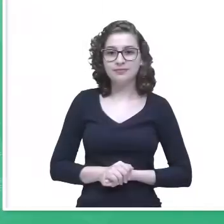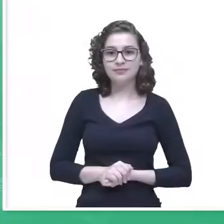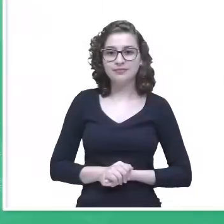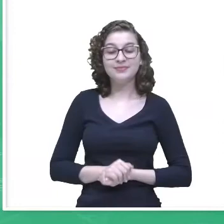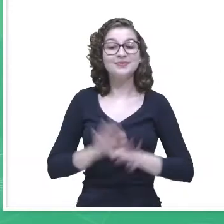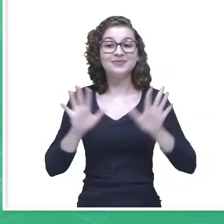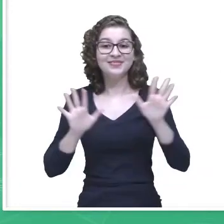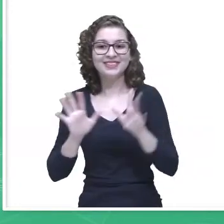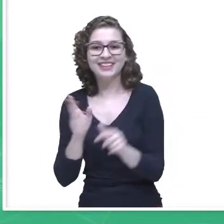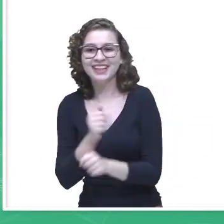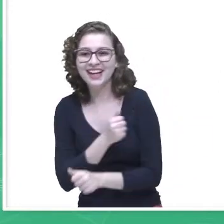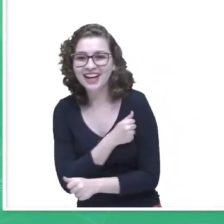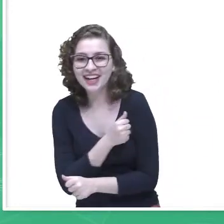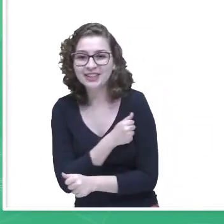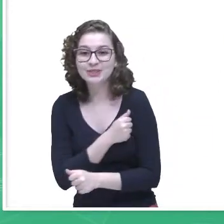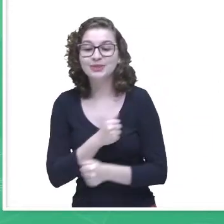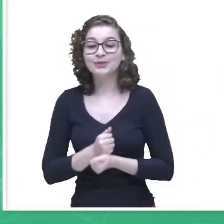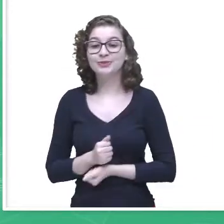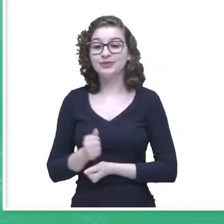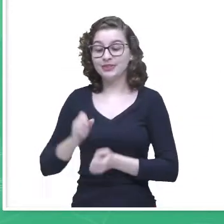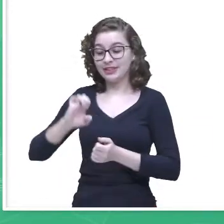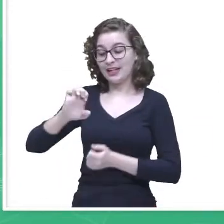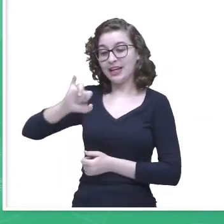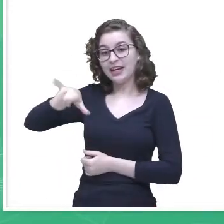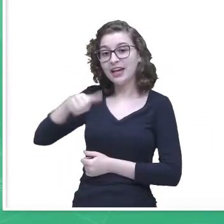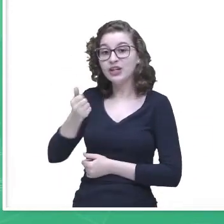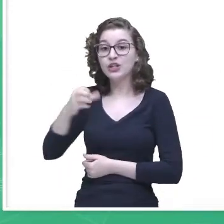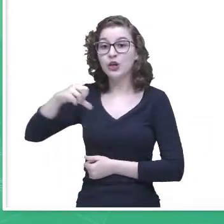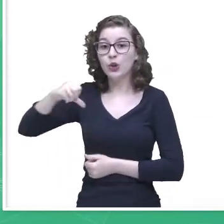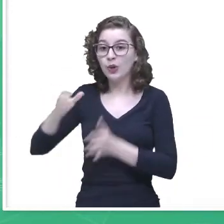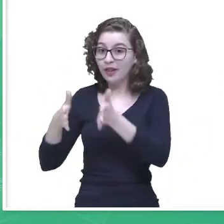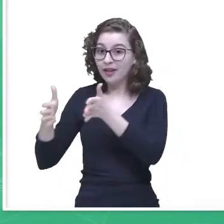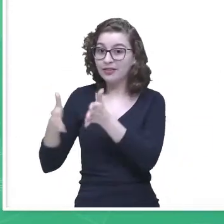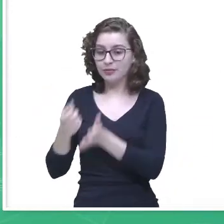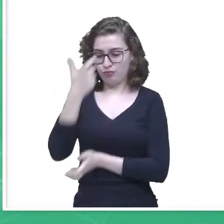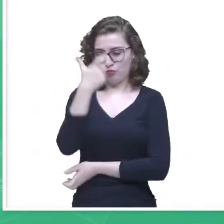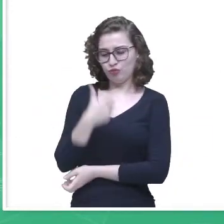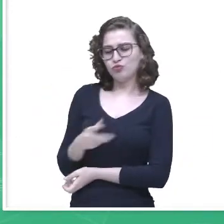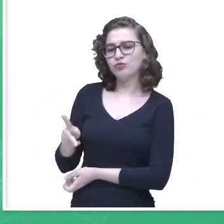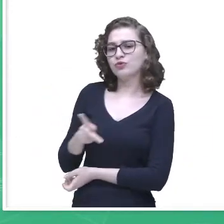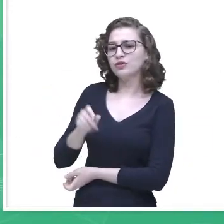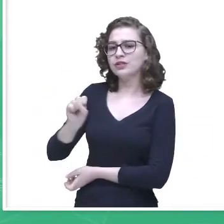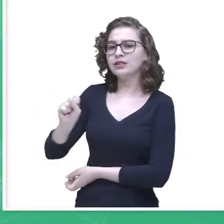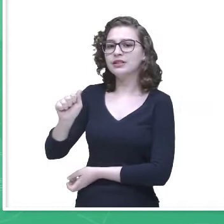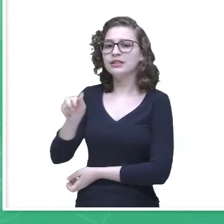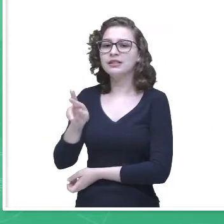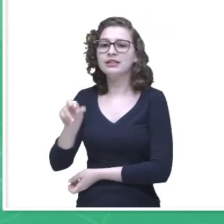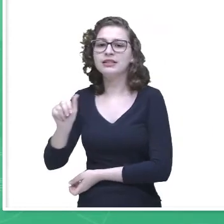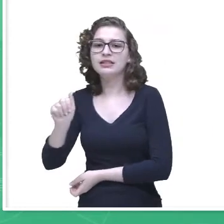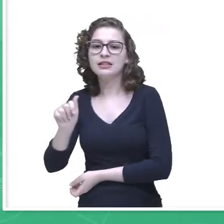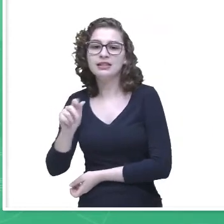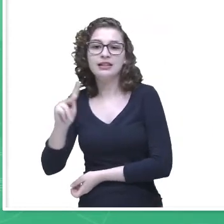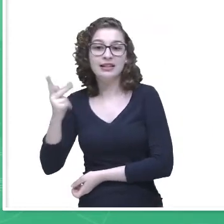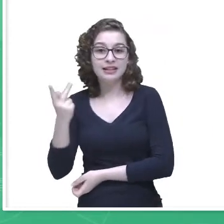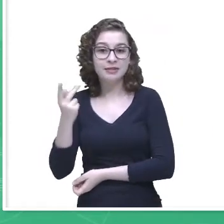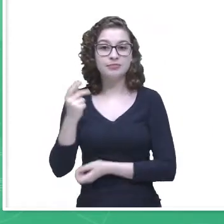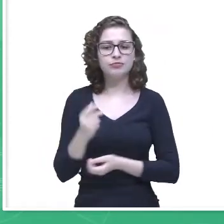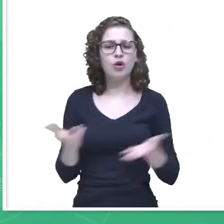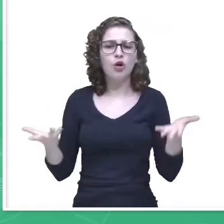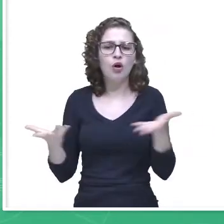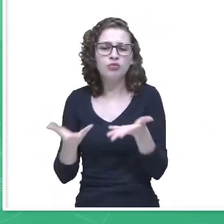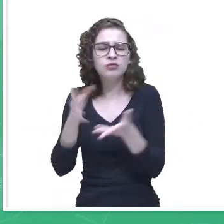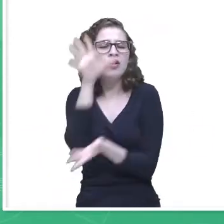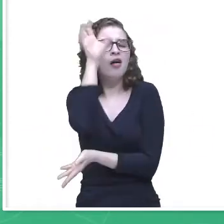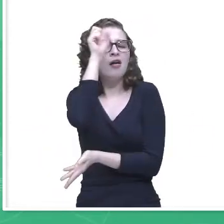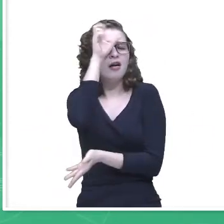Olá, alunos da EJA Nona Etapa. Eu sou a professora Sara Arinana e estou hoje com vocês para a gente aprender um